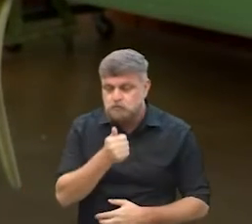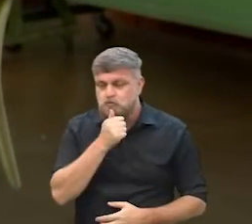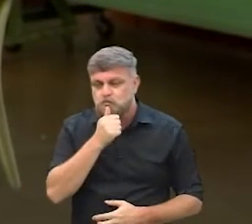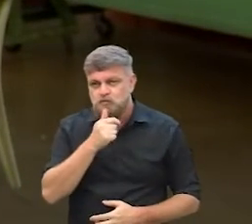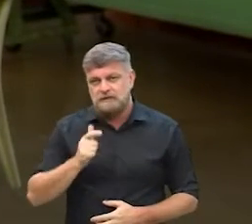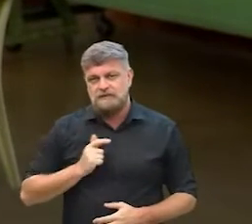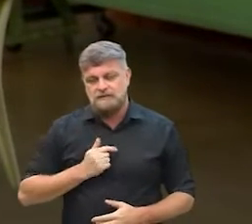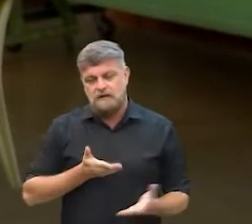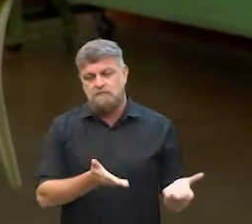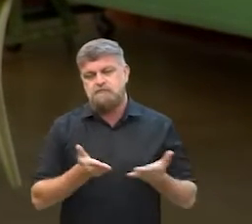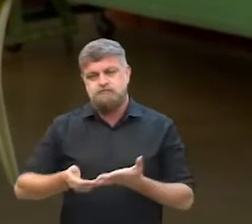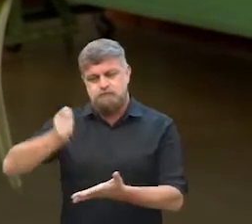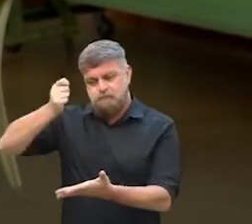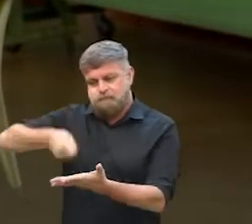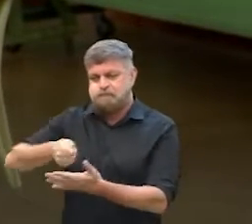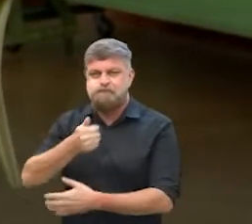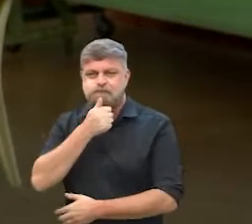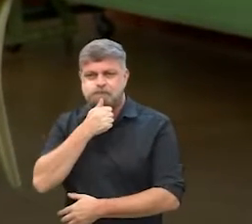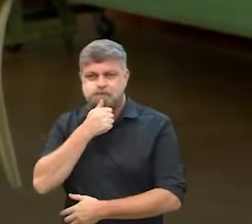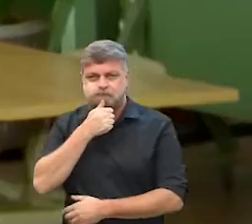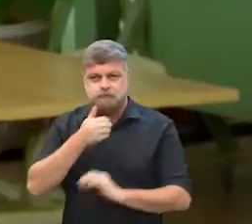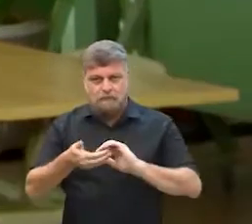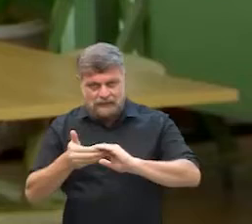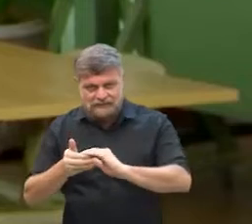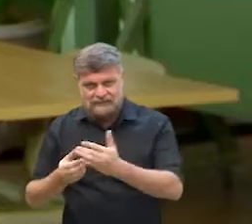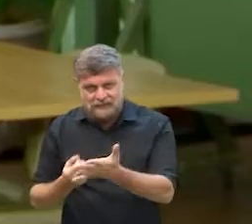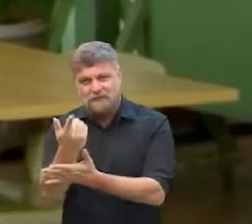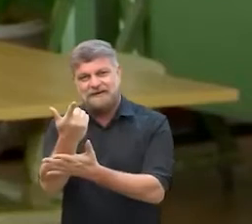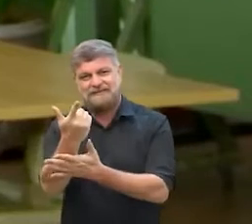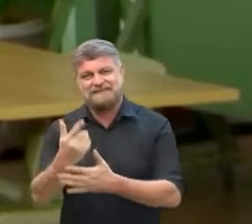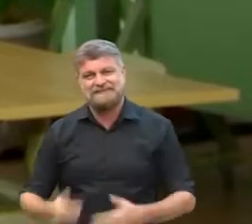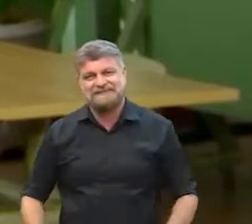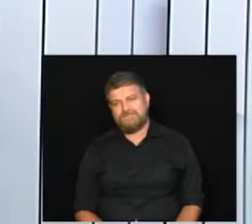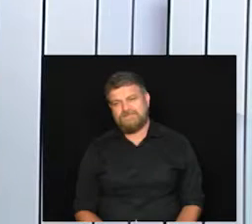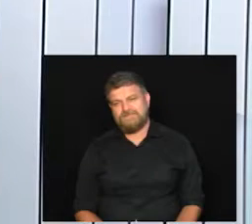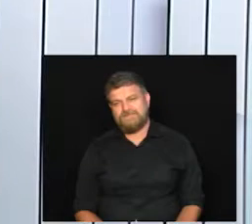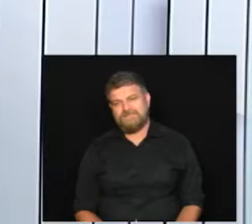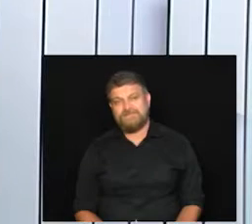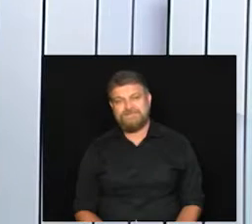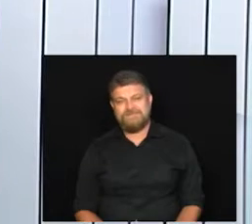comprou alguma coisa? Ainda não teve o leilão. Mas eu comprei uma telha.